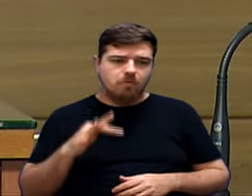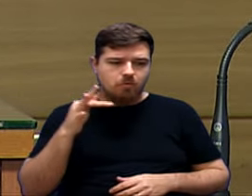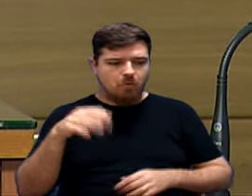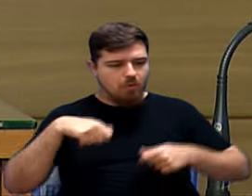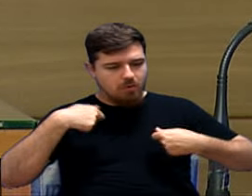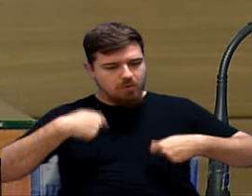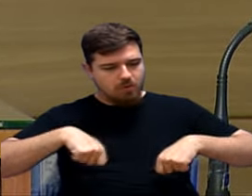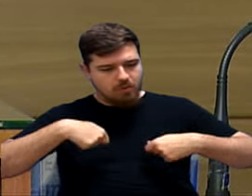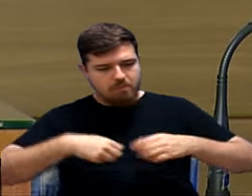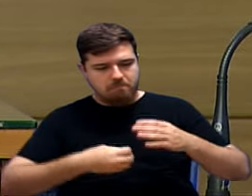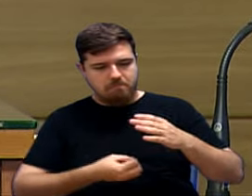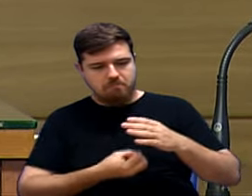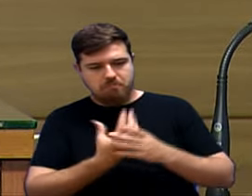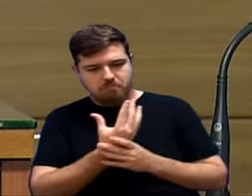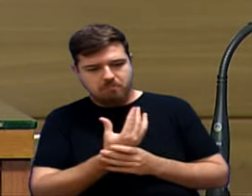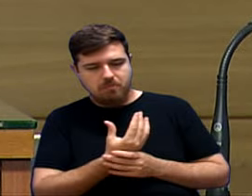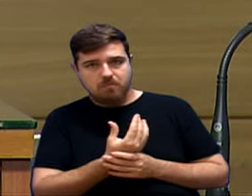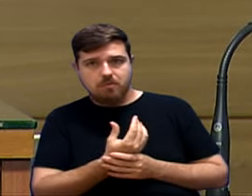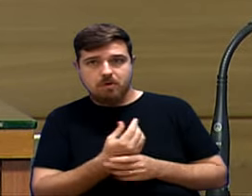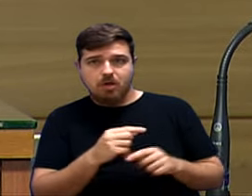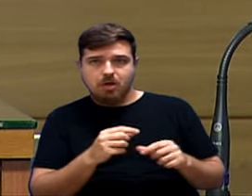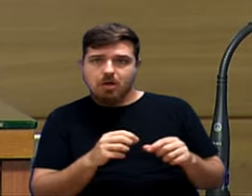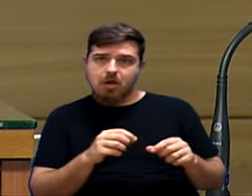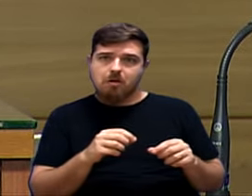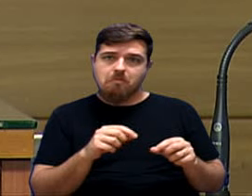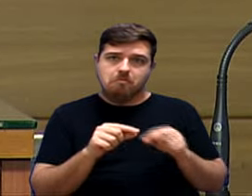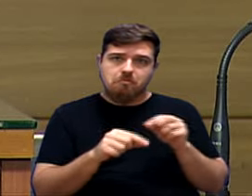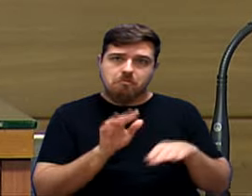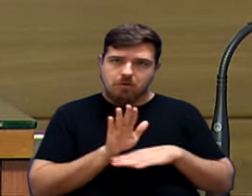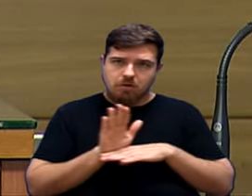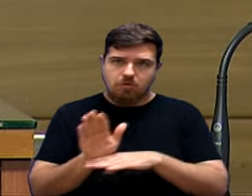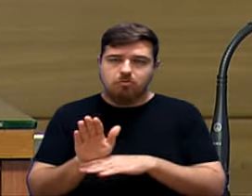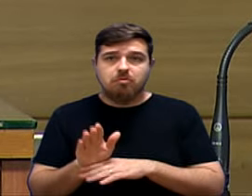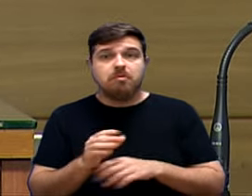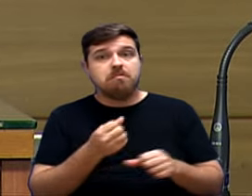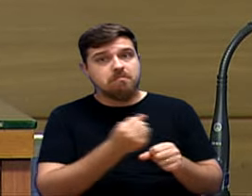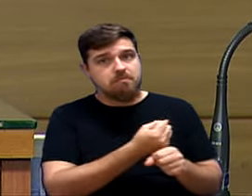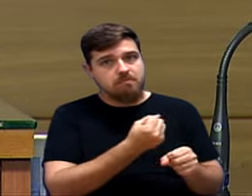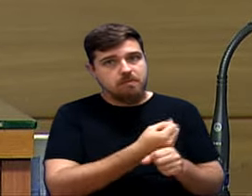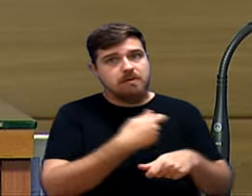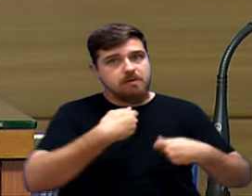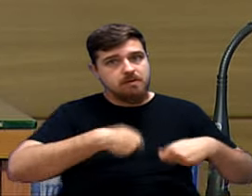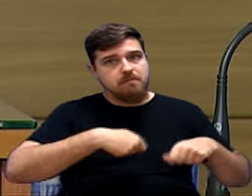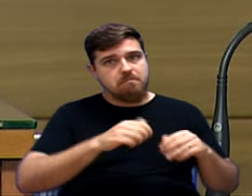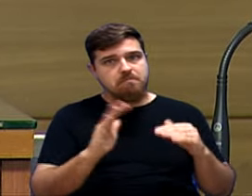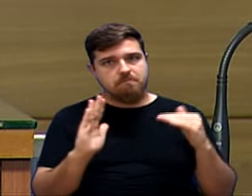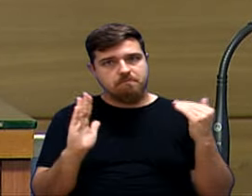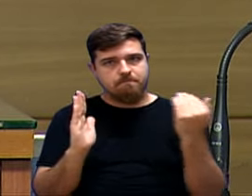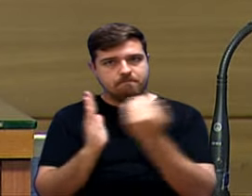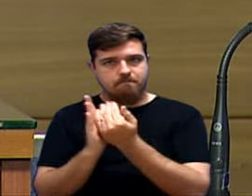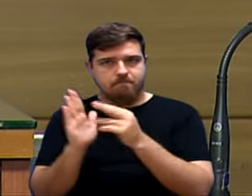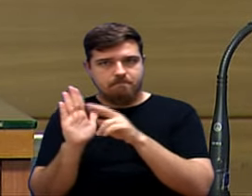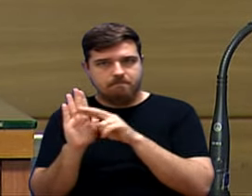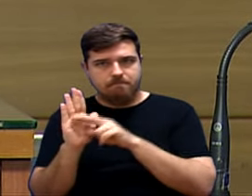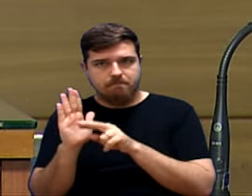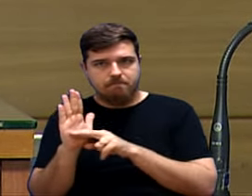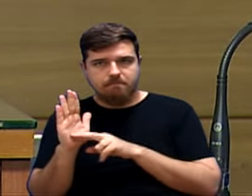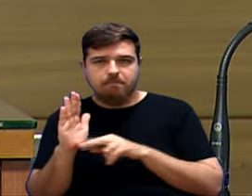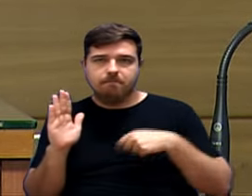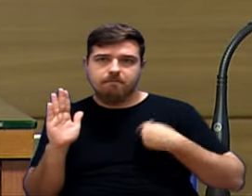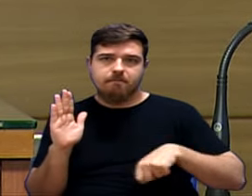necessidade de implantação de algum dispositivo Esse empreendimento eh precisa atender eh